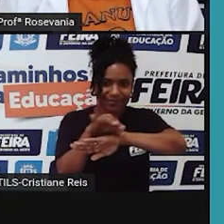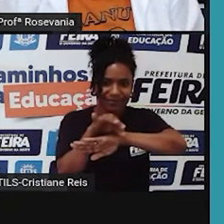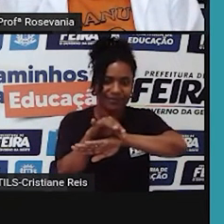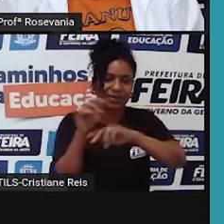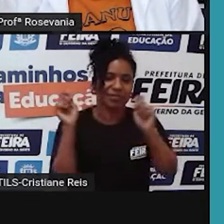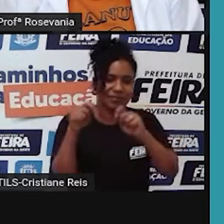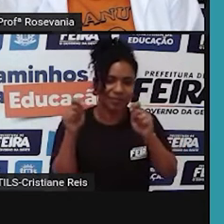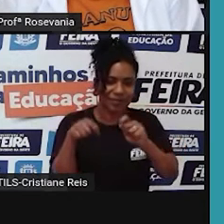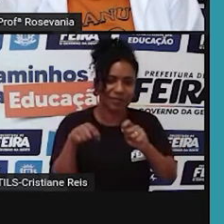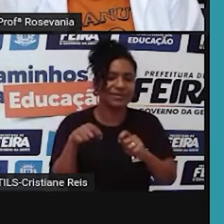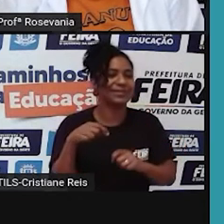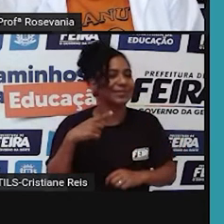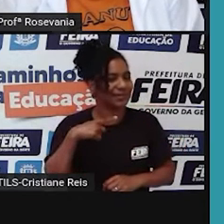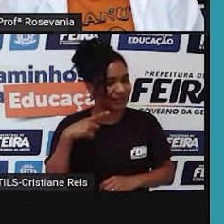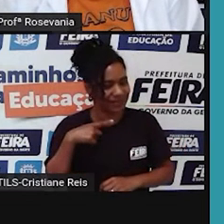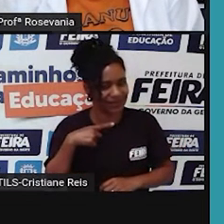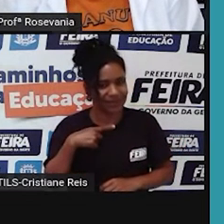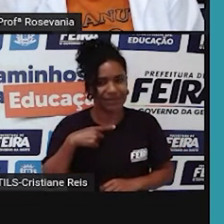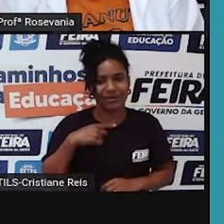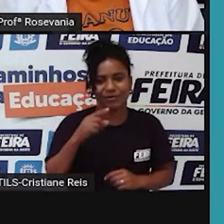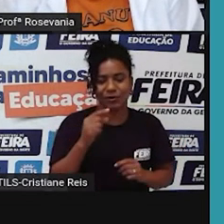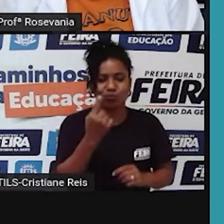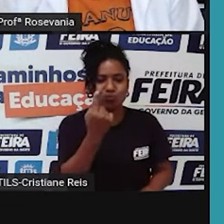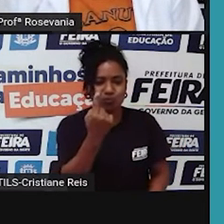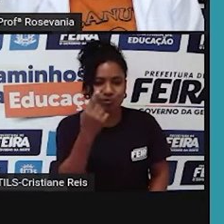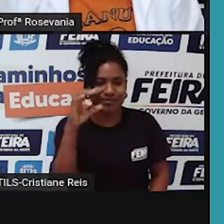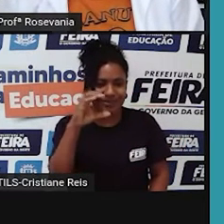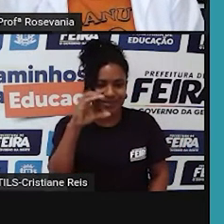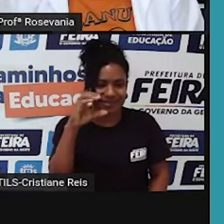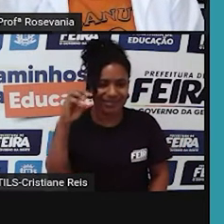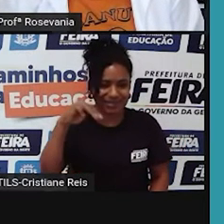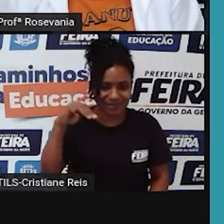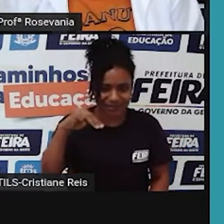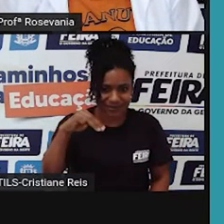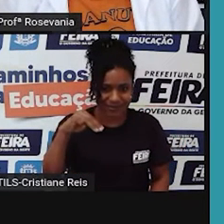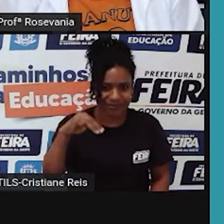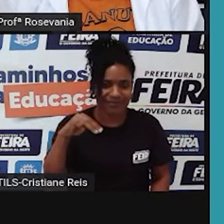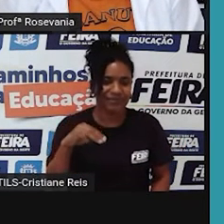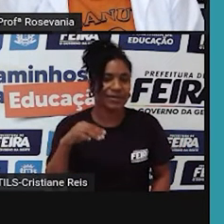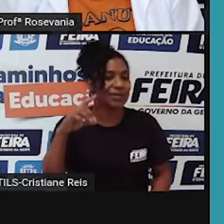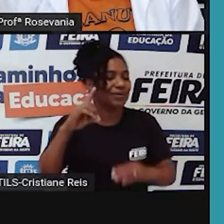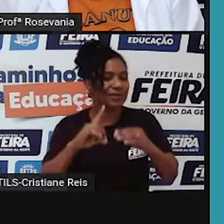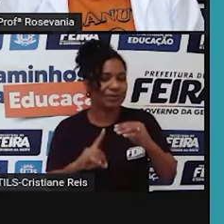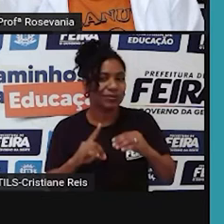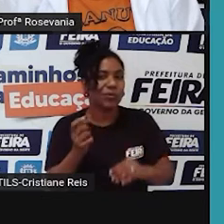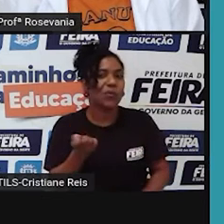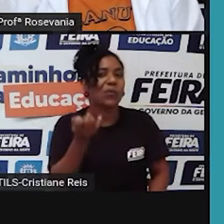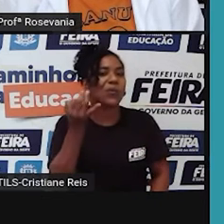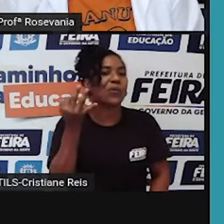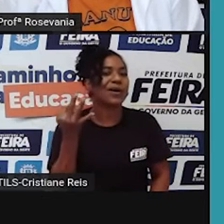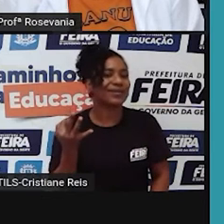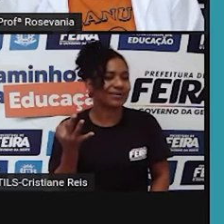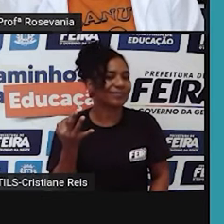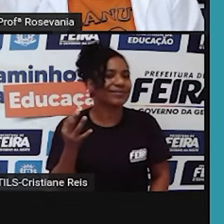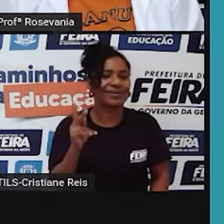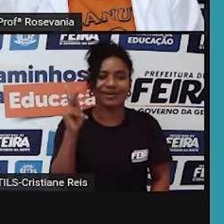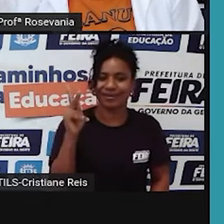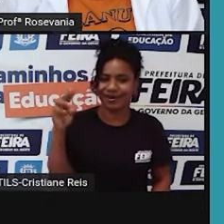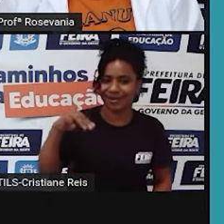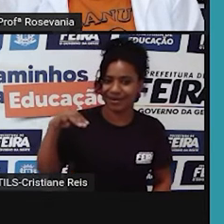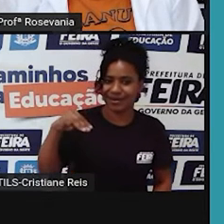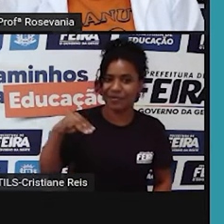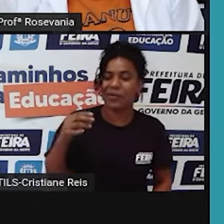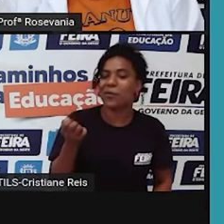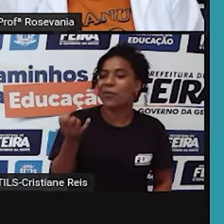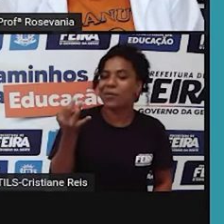Do numerador também ser 1 centímetro e o denominador ser a quantidade de número que eu